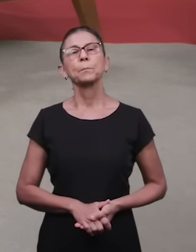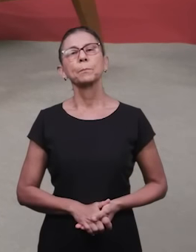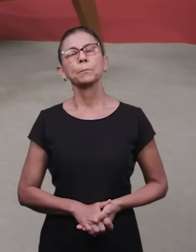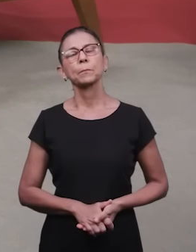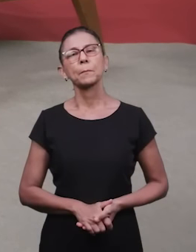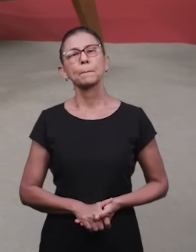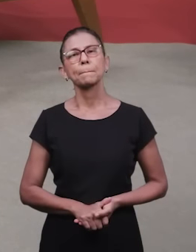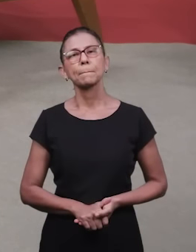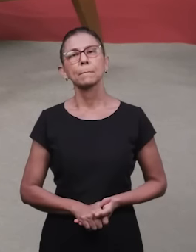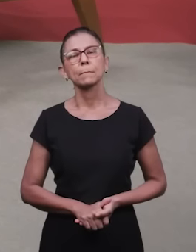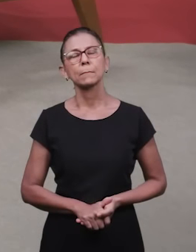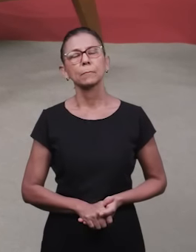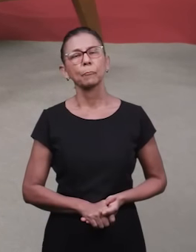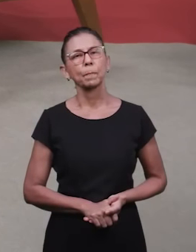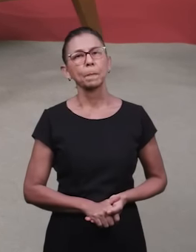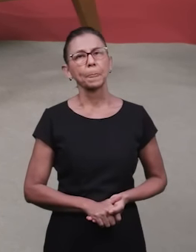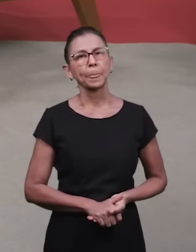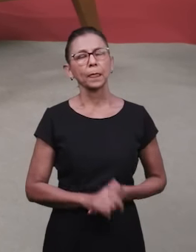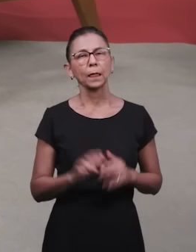Veja a colocação